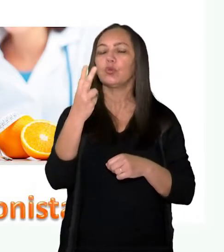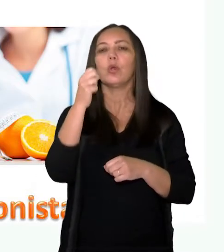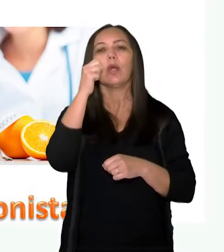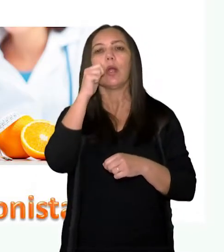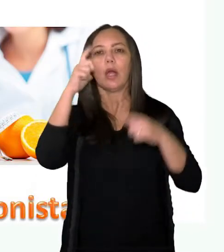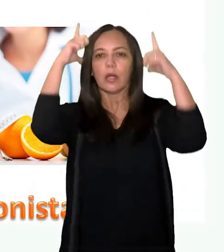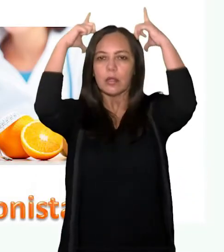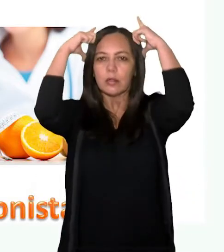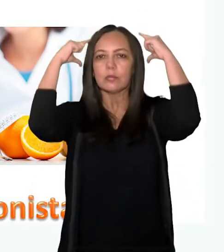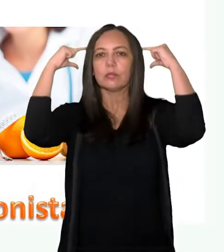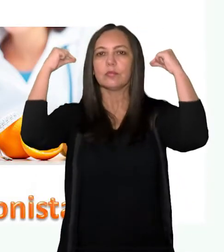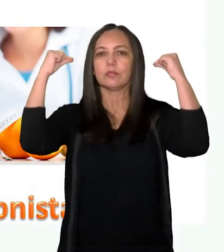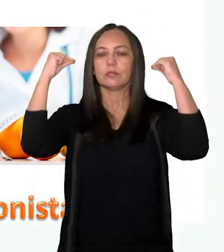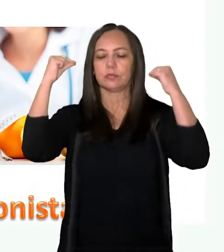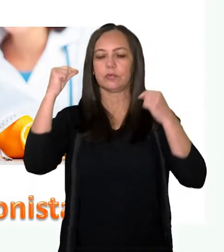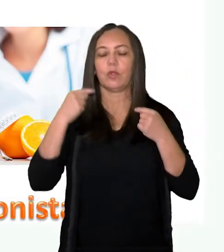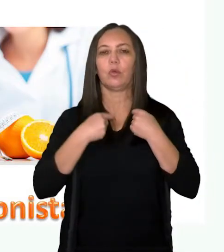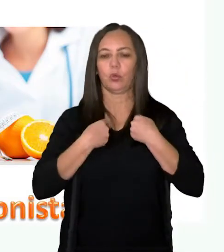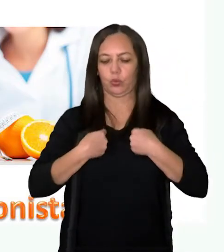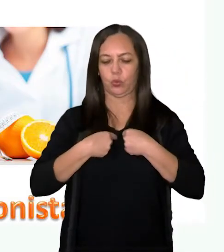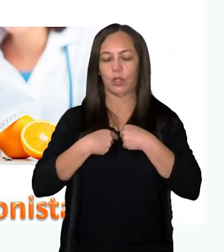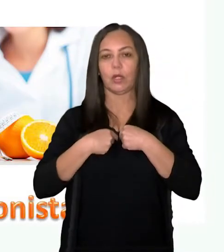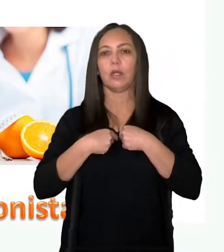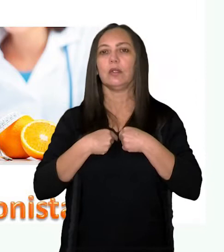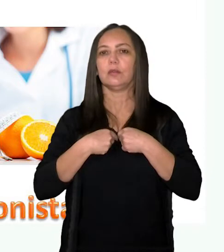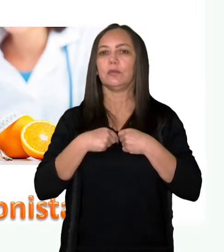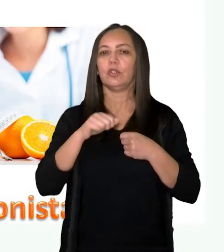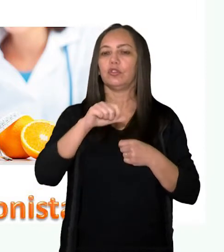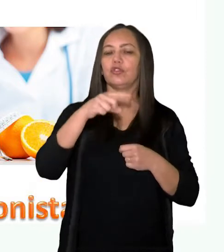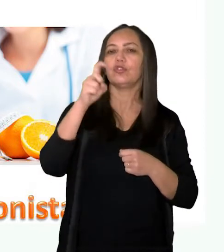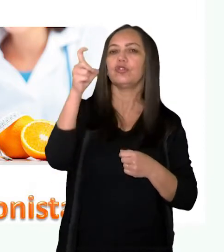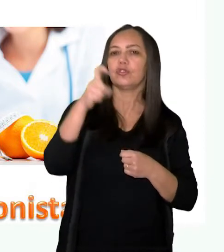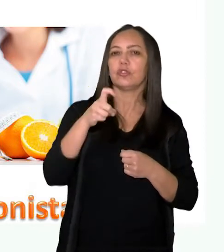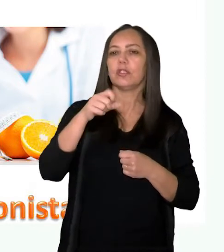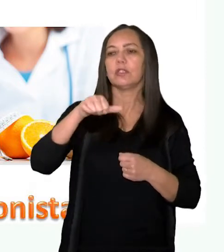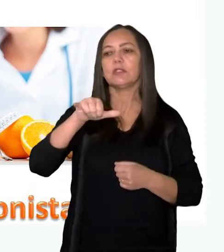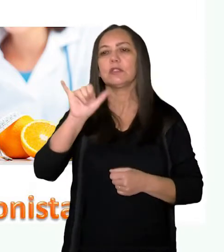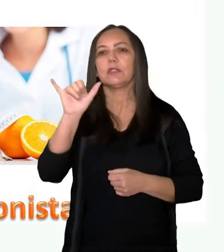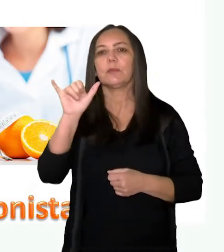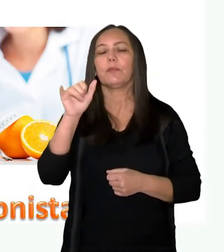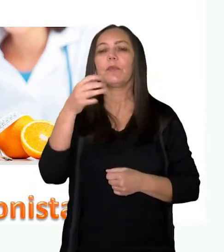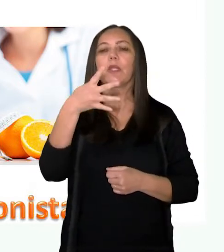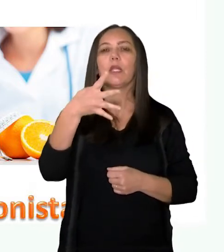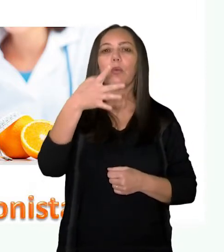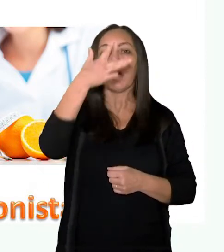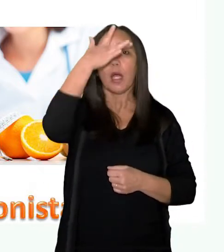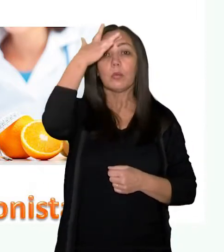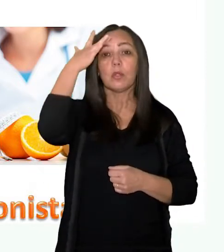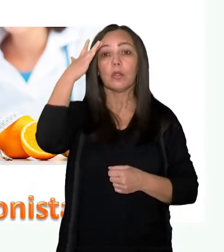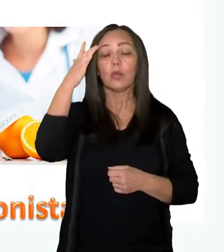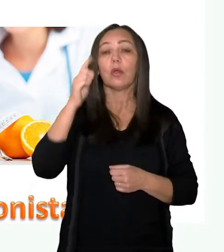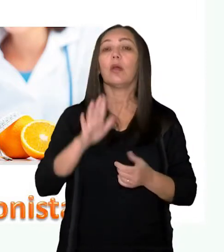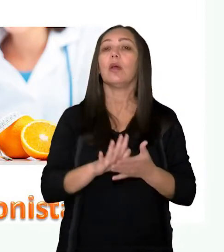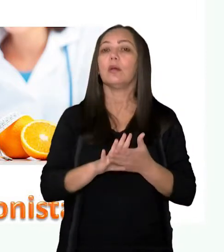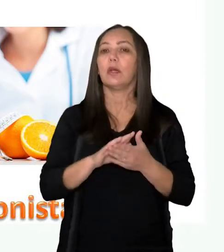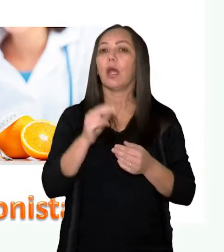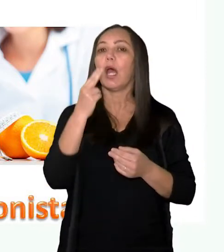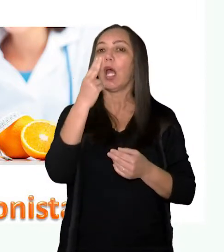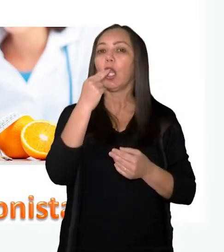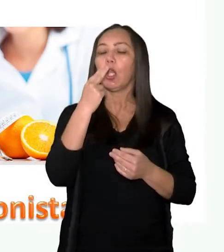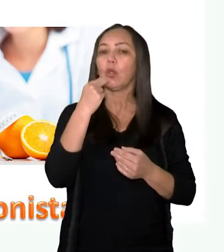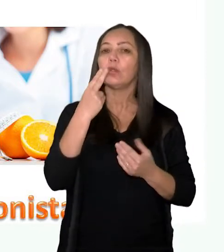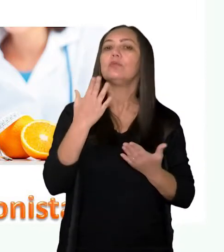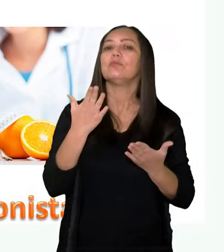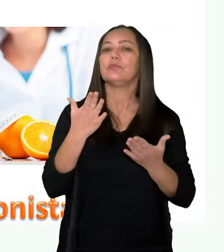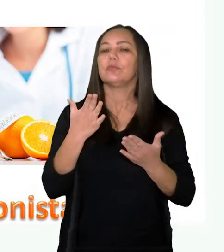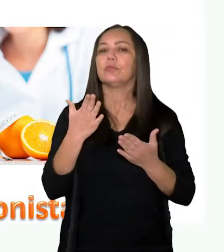a enfermeira com crachás X e Y. E 4 candidatos a nutricionistas com